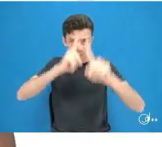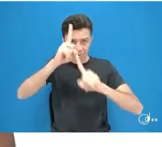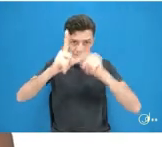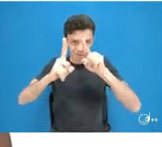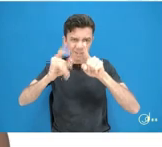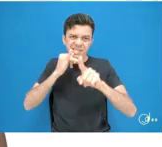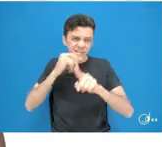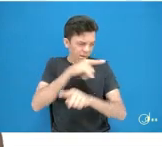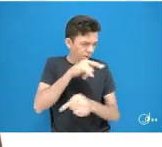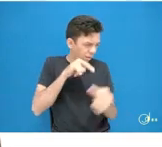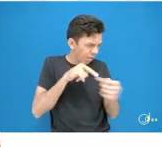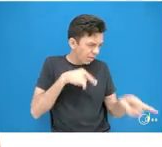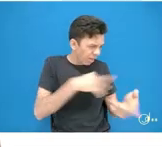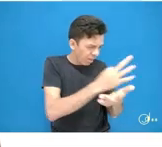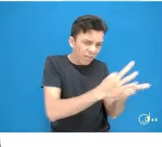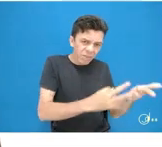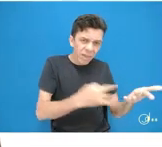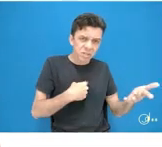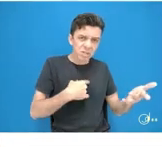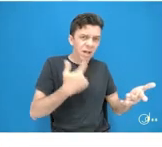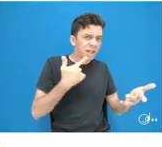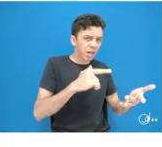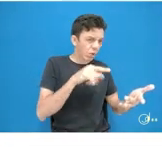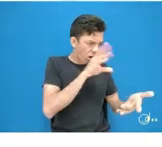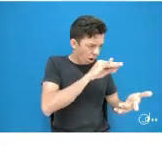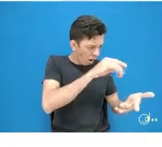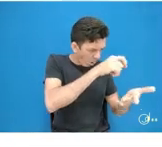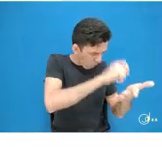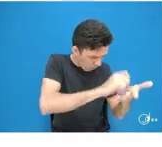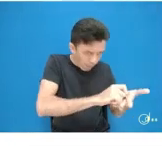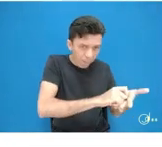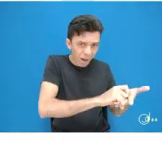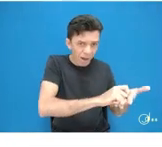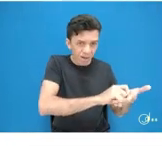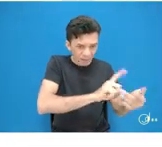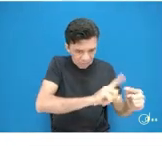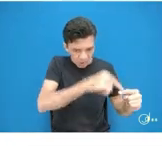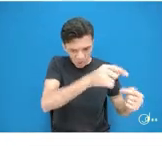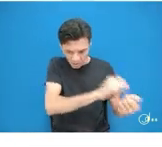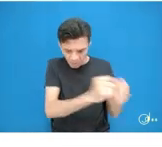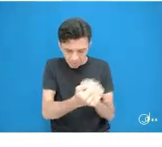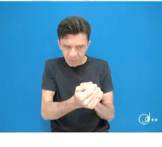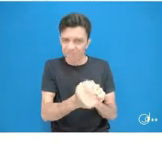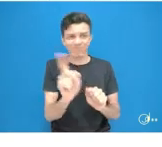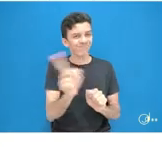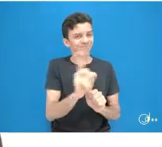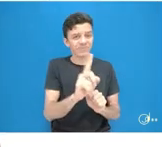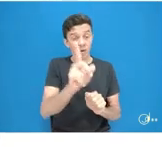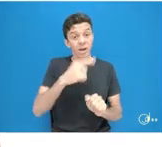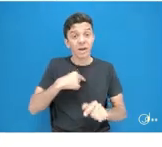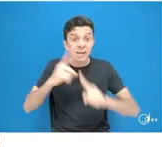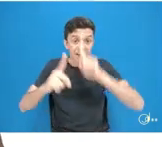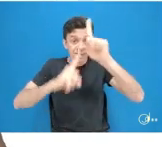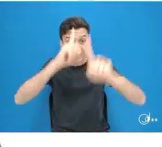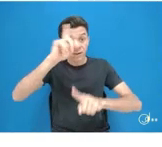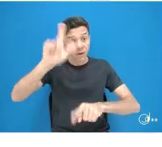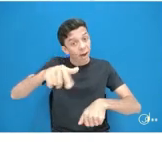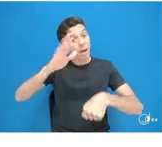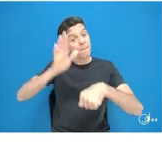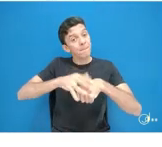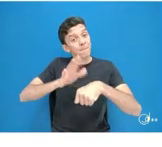adaptadas, não trata de textos produzidos em uma língua oral, criados por autores ouvintes e só depois adaptados,